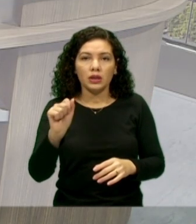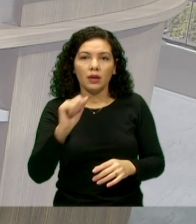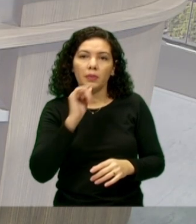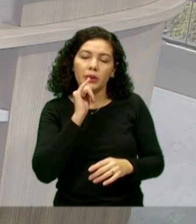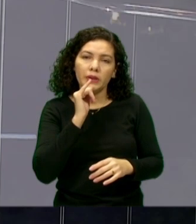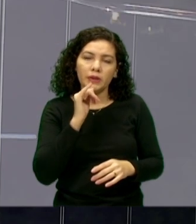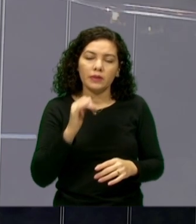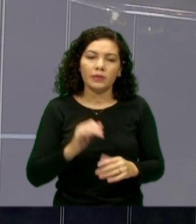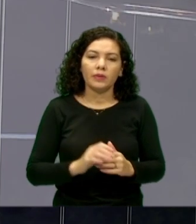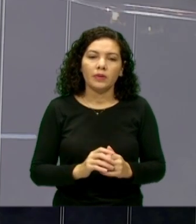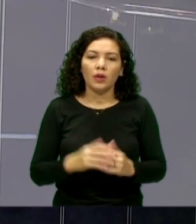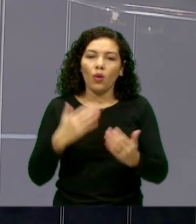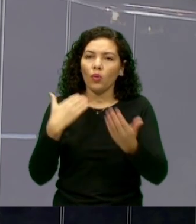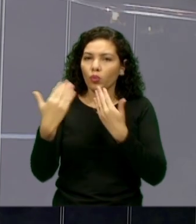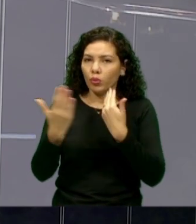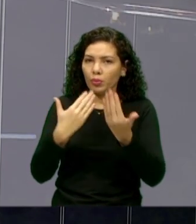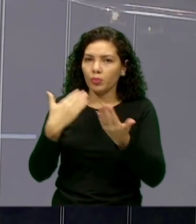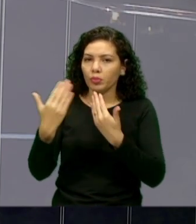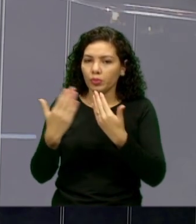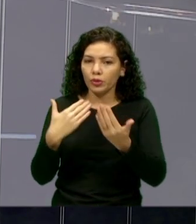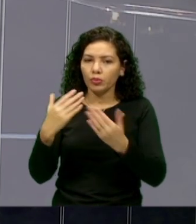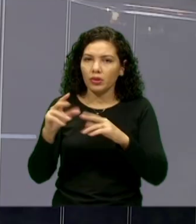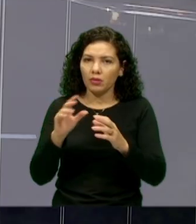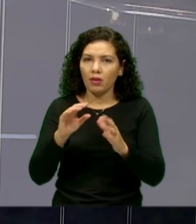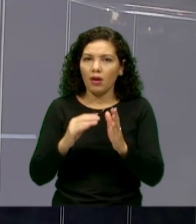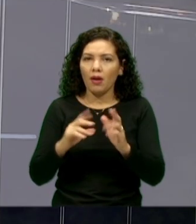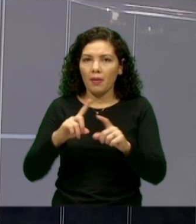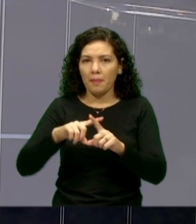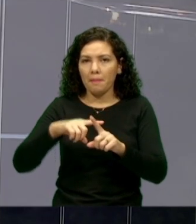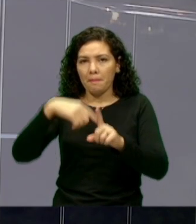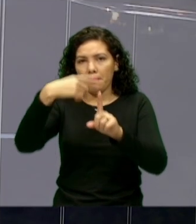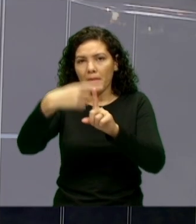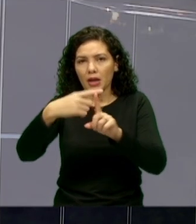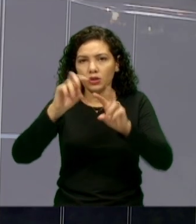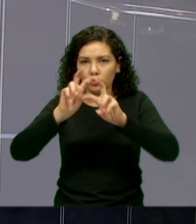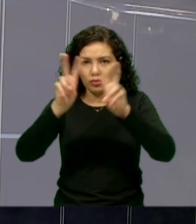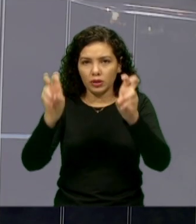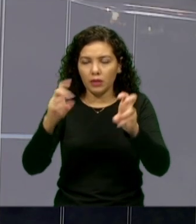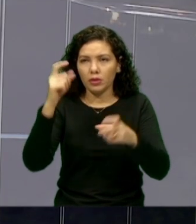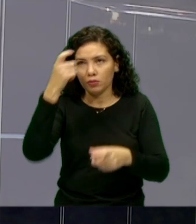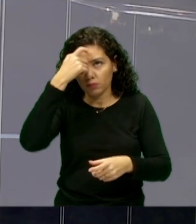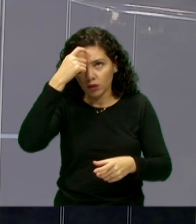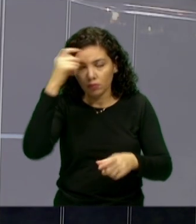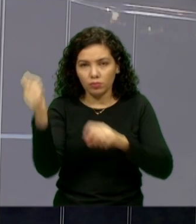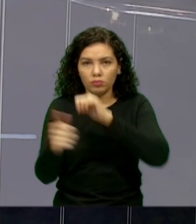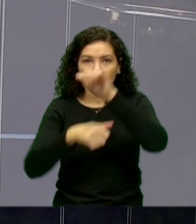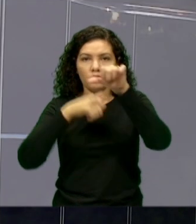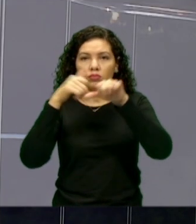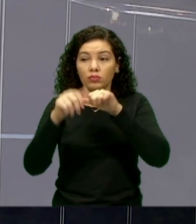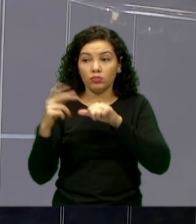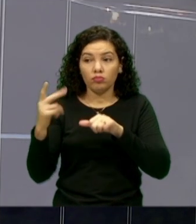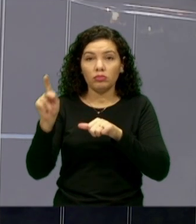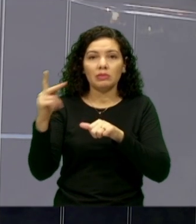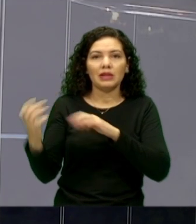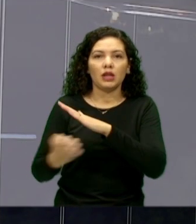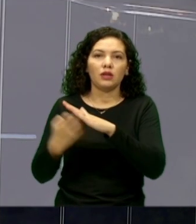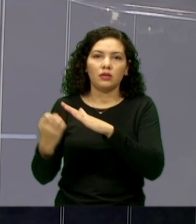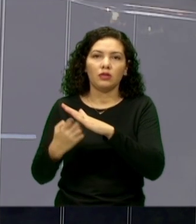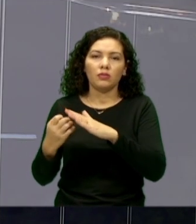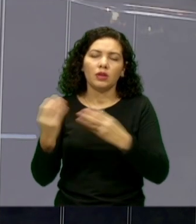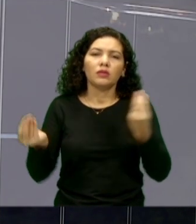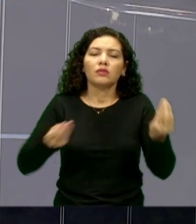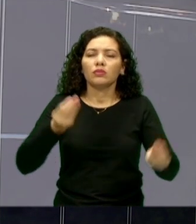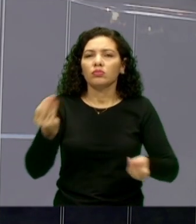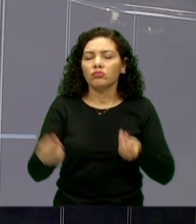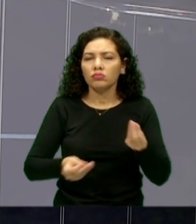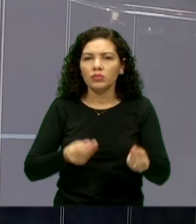de se conversar mais sobre essa temática e de uma mudança de mentalidade desses empresários se faria como? Por